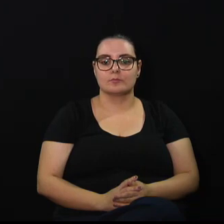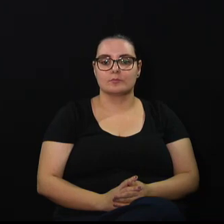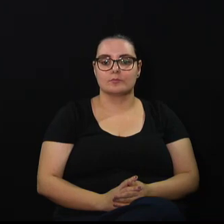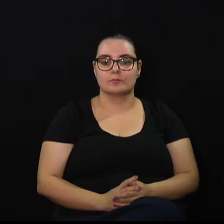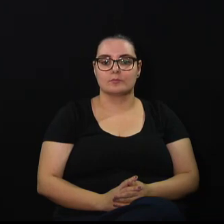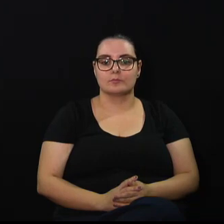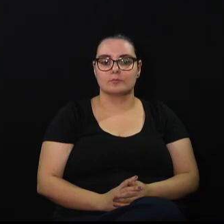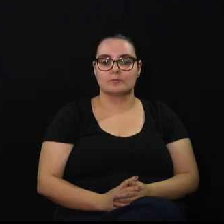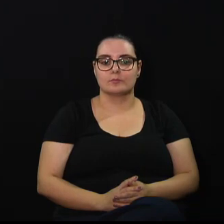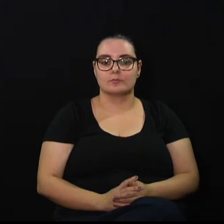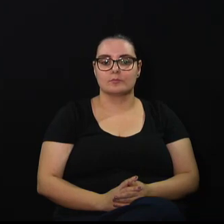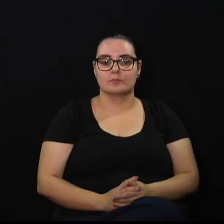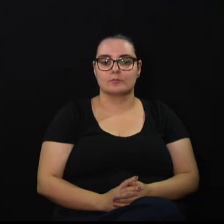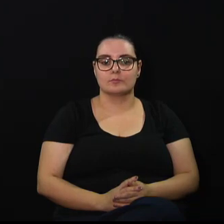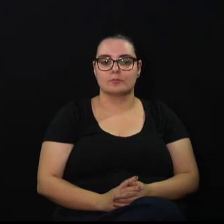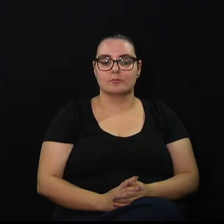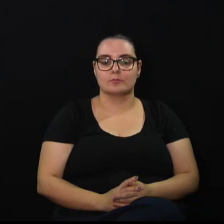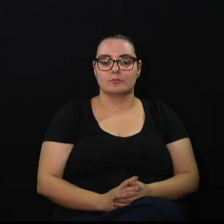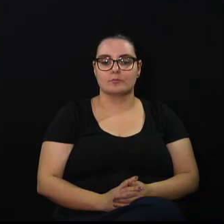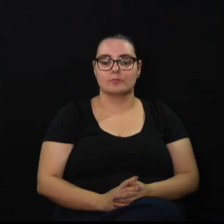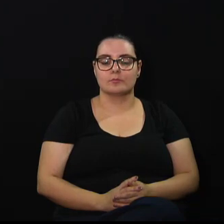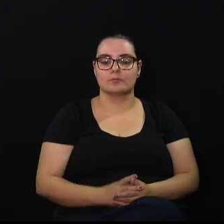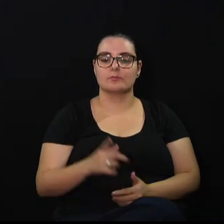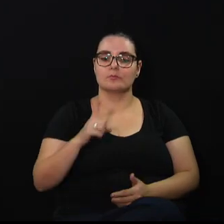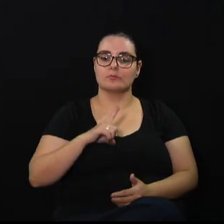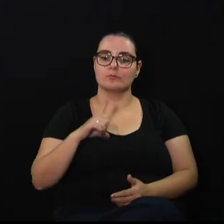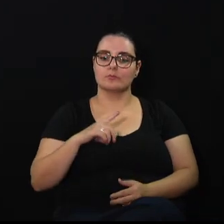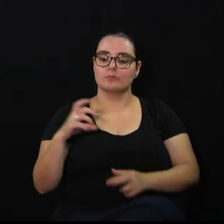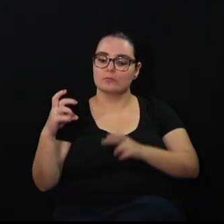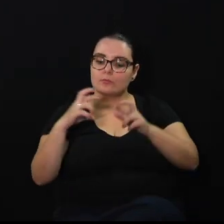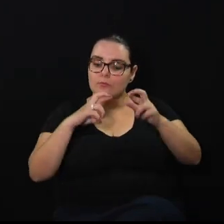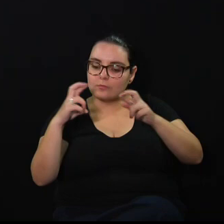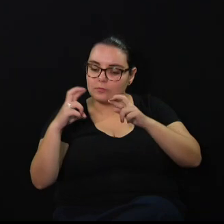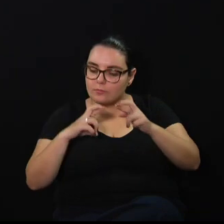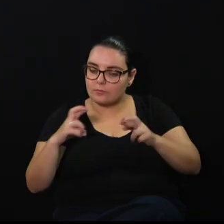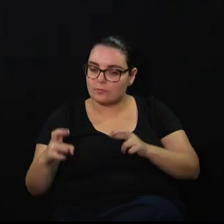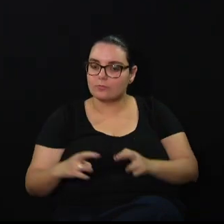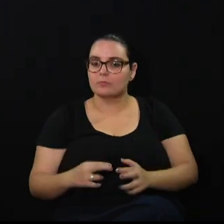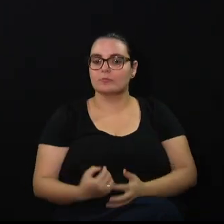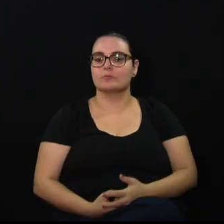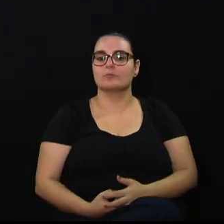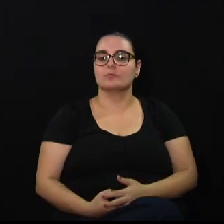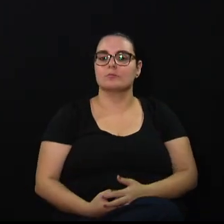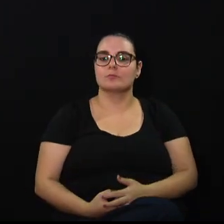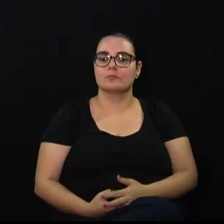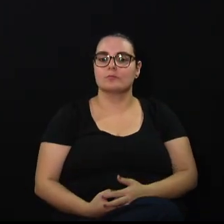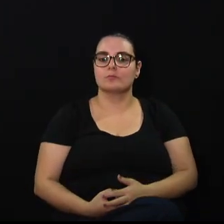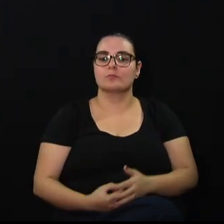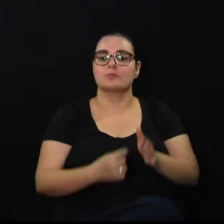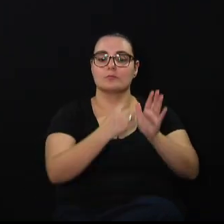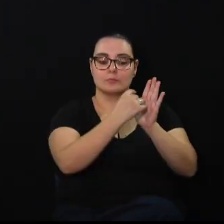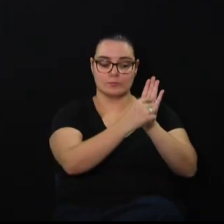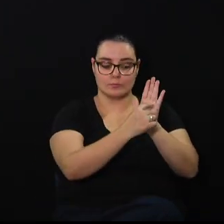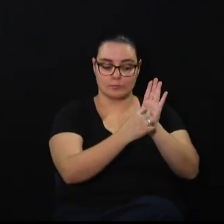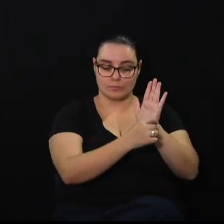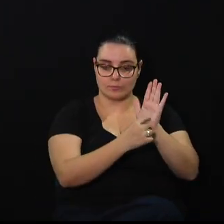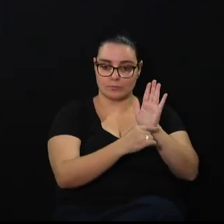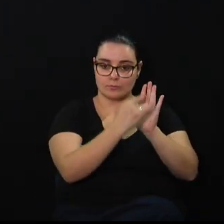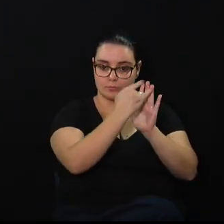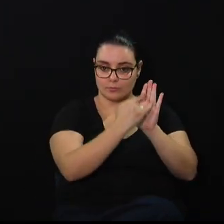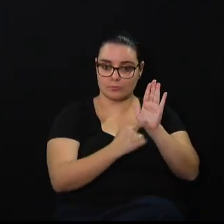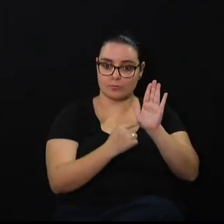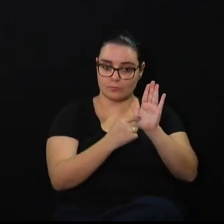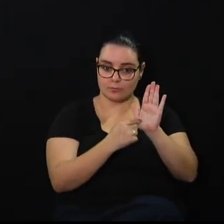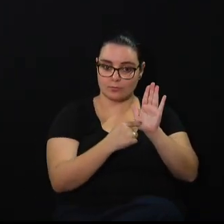então vai vai sempre haver uma revisão da crise essas cláusulas é sempre possível que você